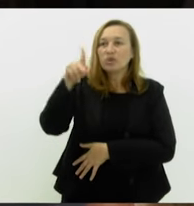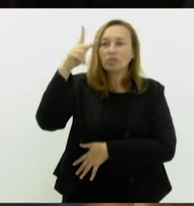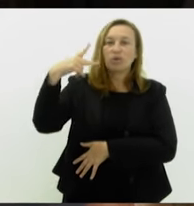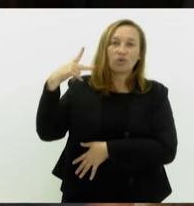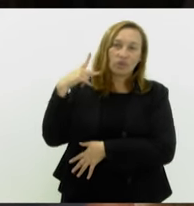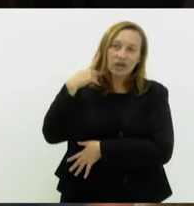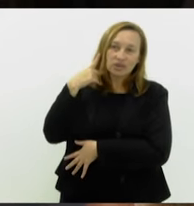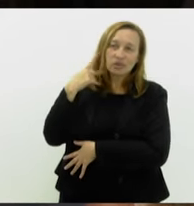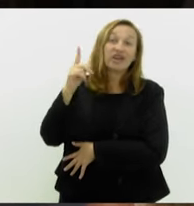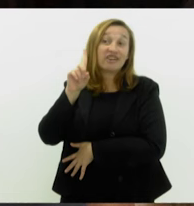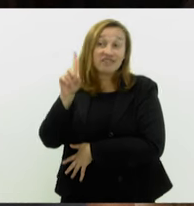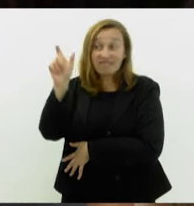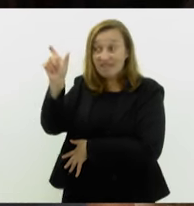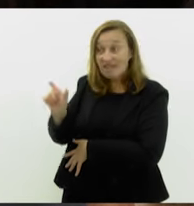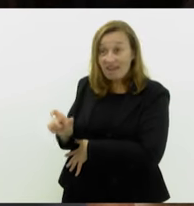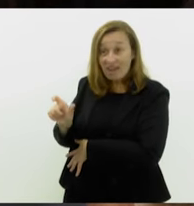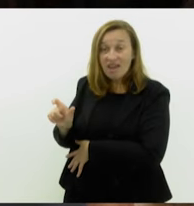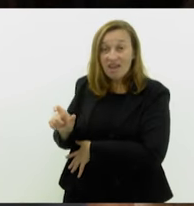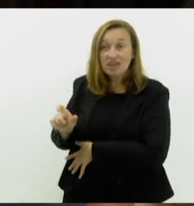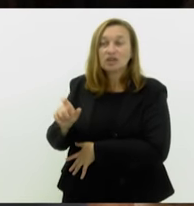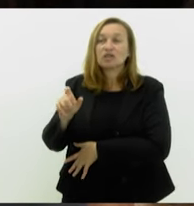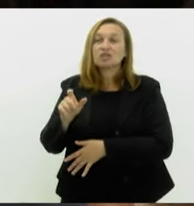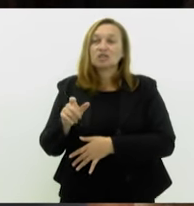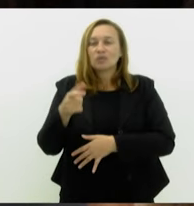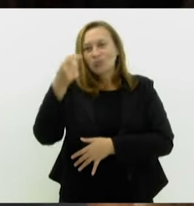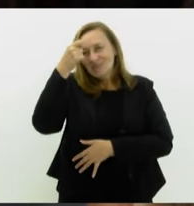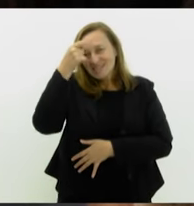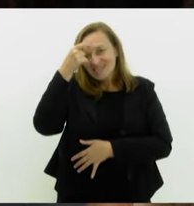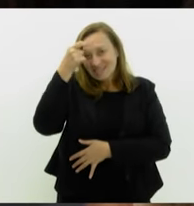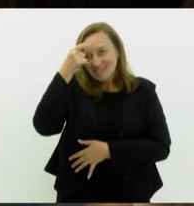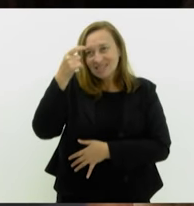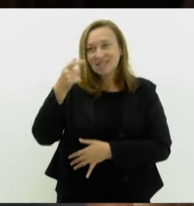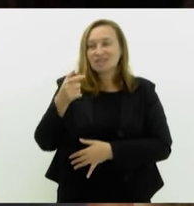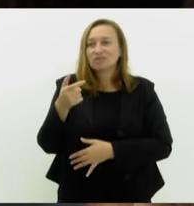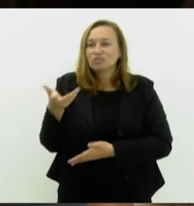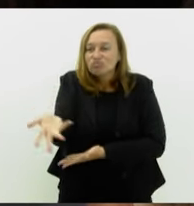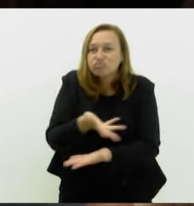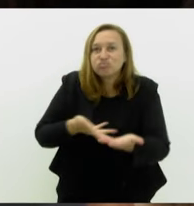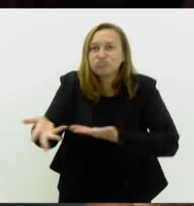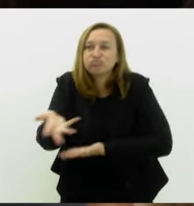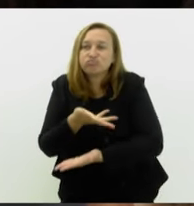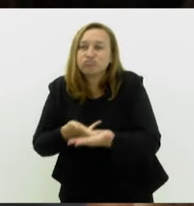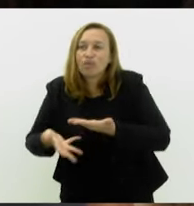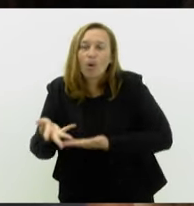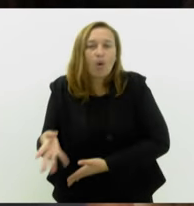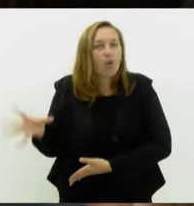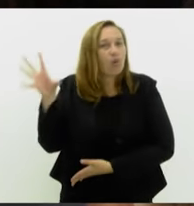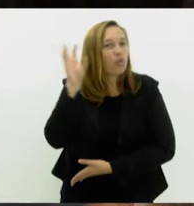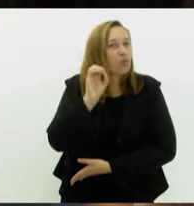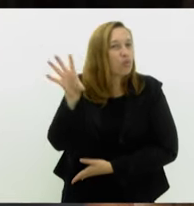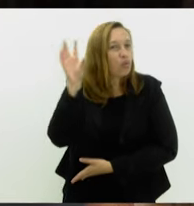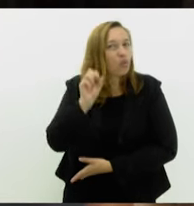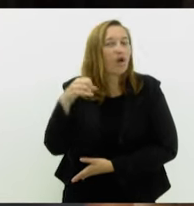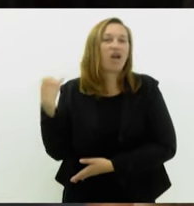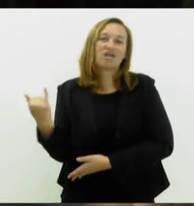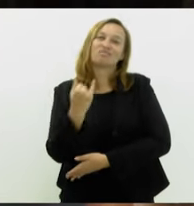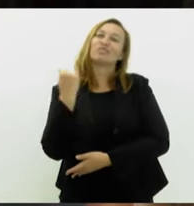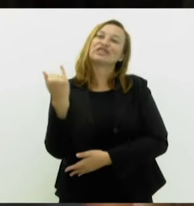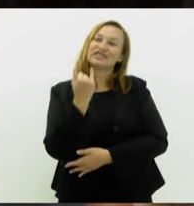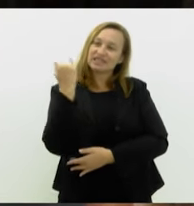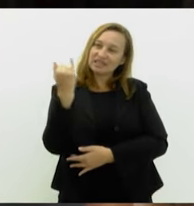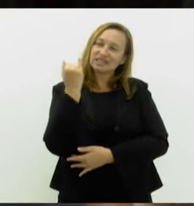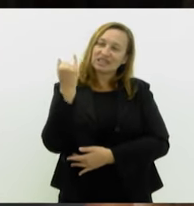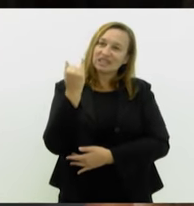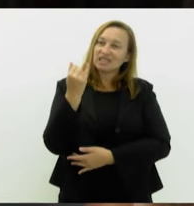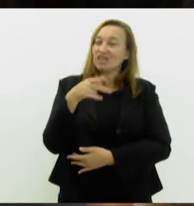que é conscientizando politizando mas principalmente trocando ouvindo é muito importante a